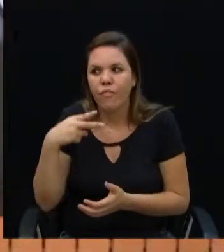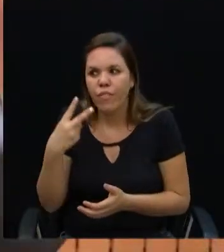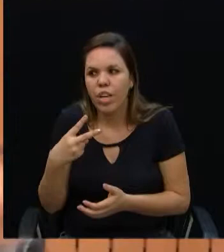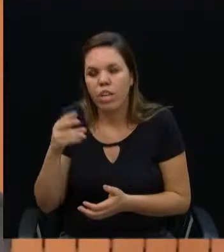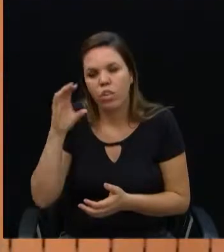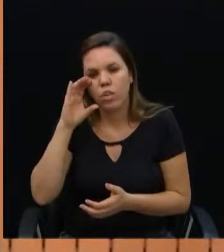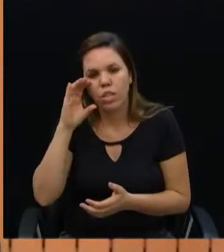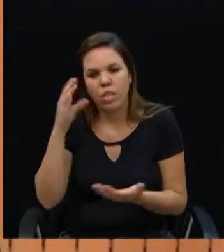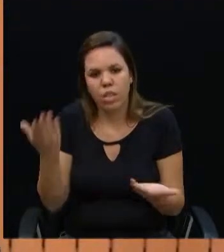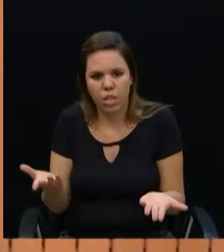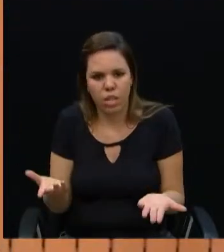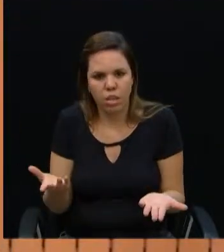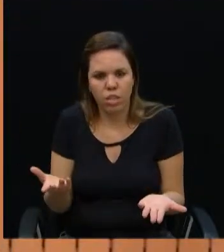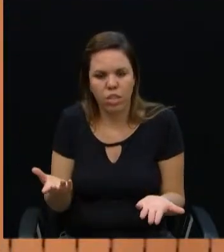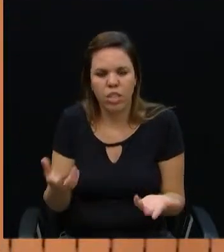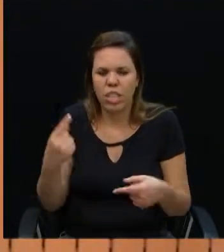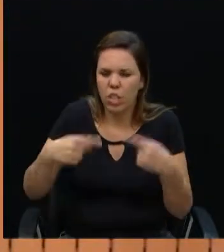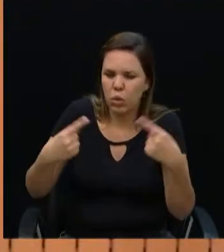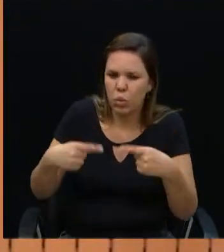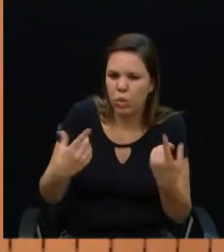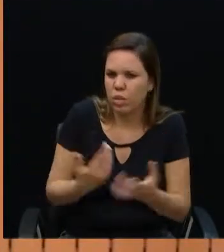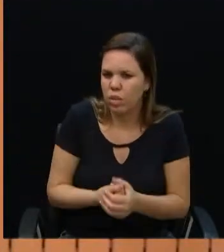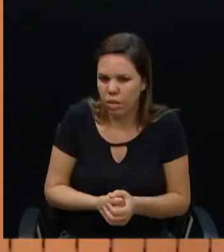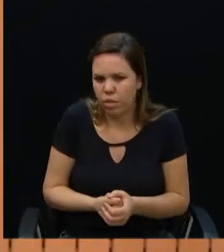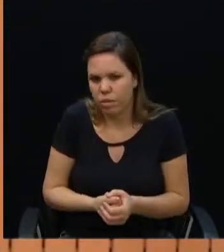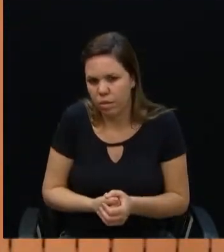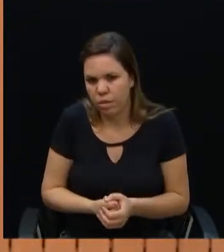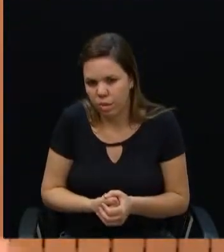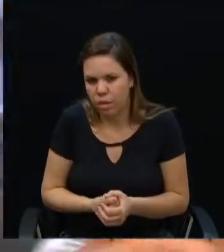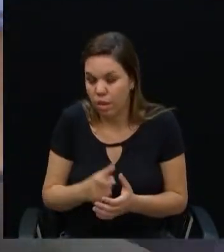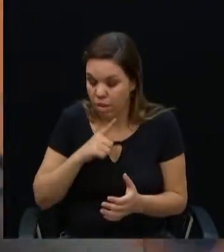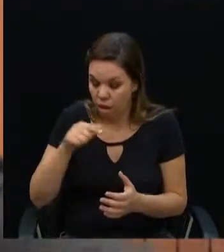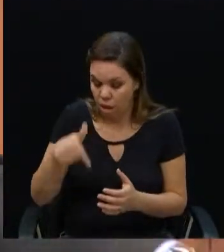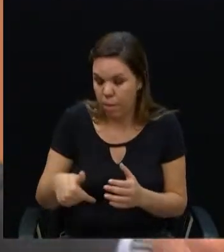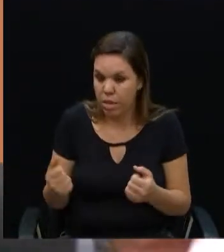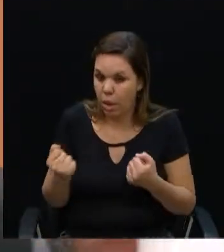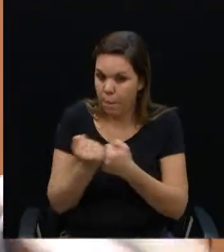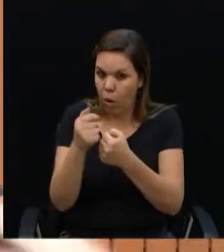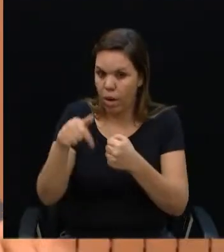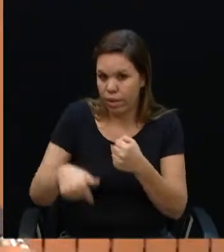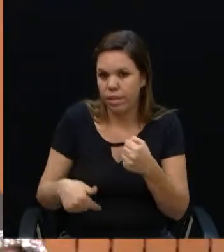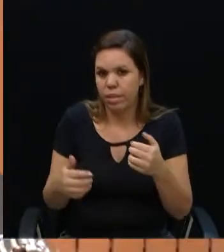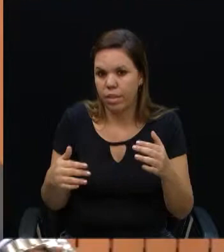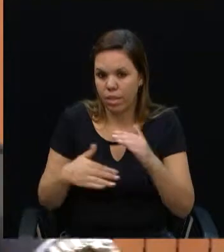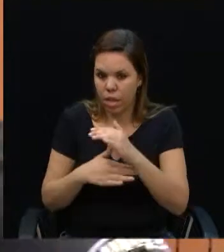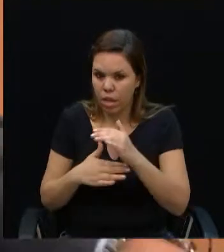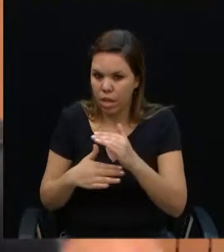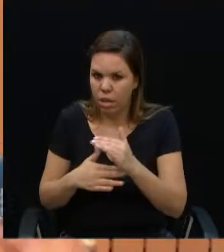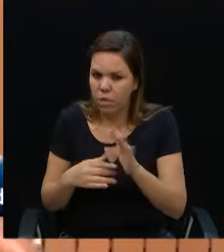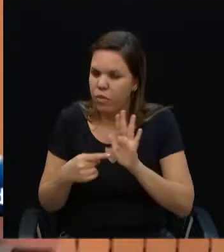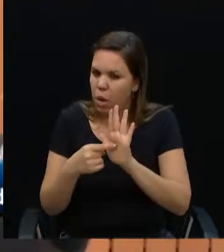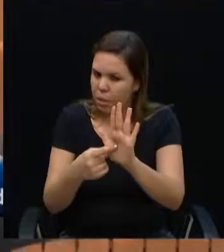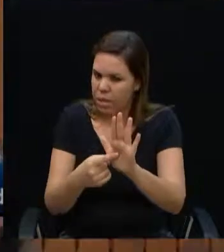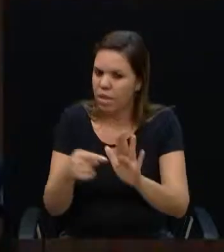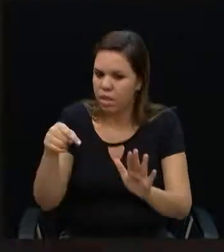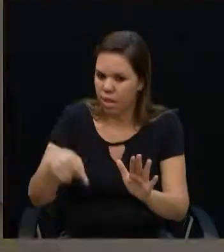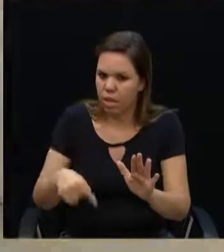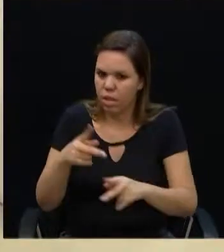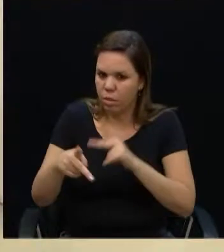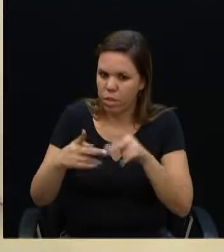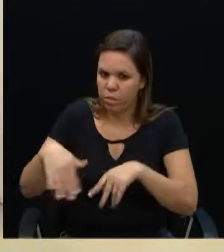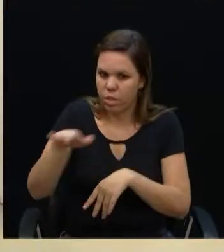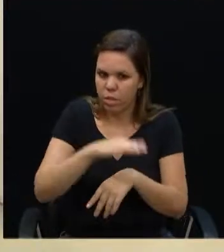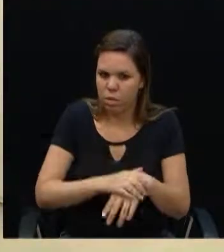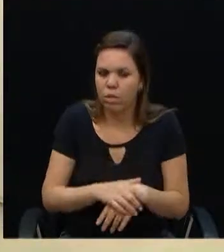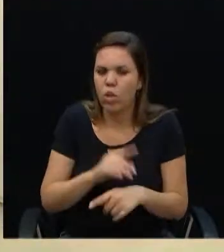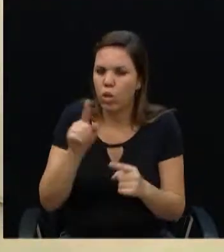Cirilo diz que a discussão sobre a lei do puxadinho agora tem mais embasamento na casa, uma vez que já foi apresentado para a população. O